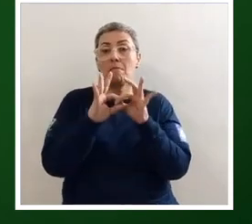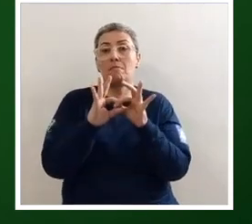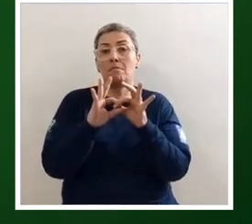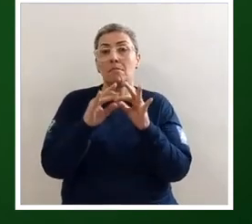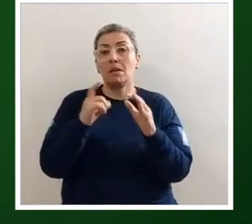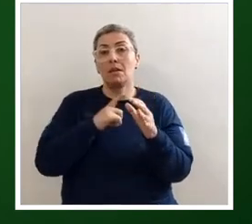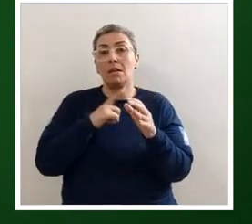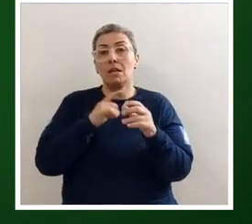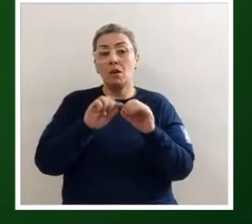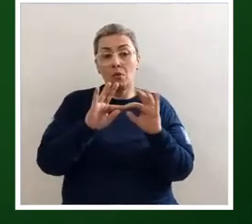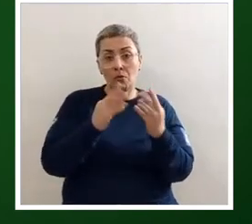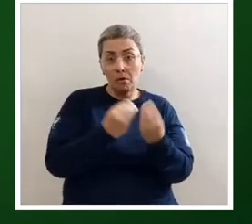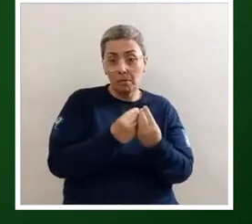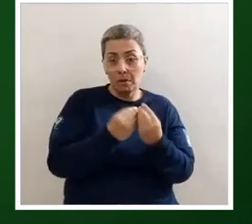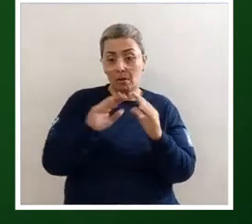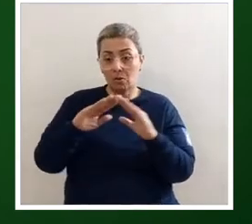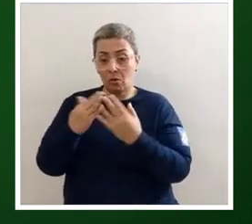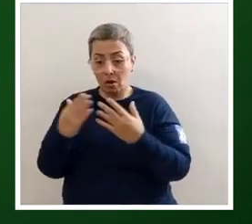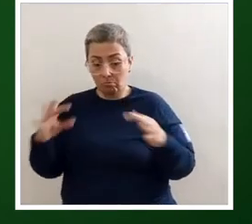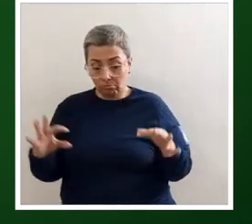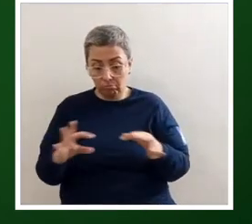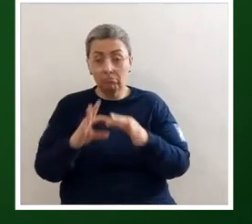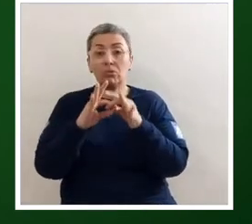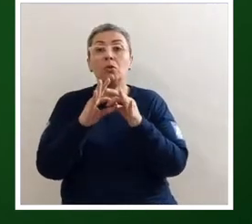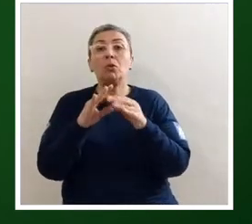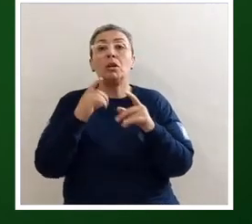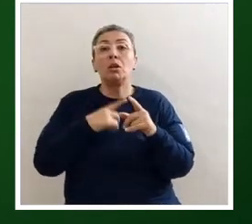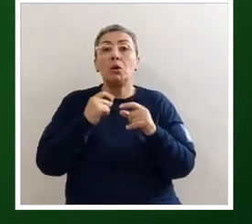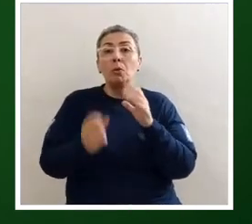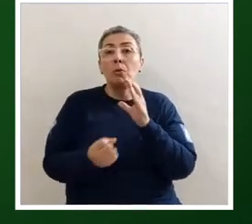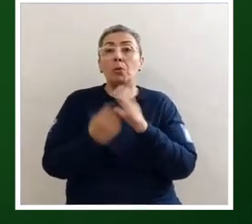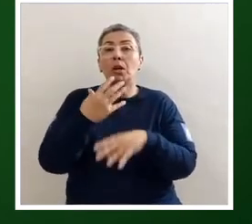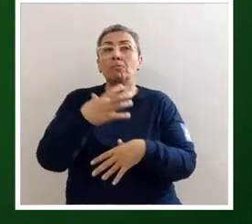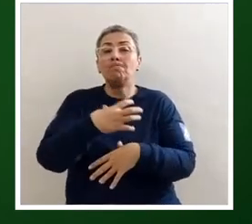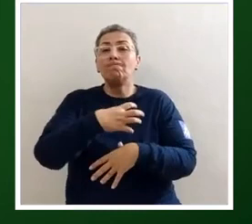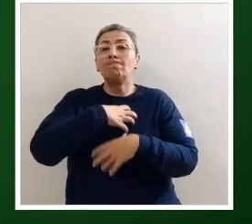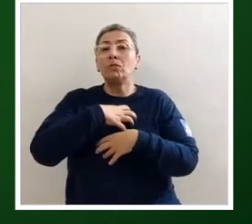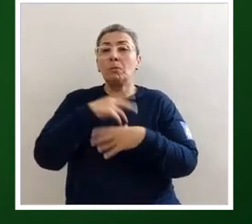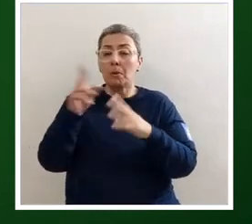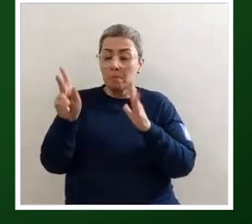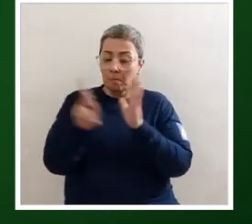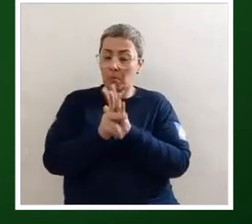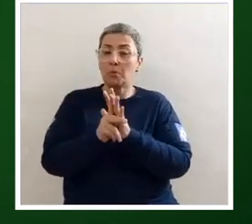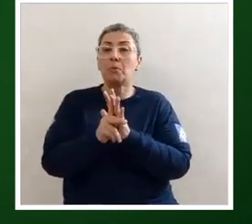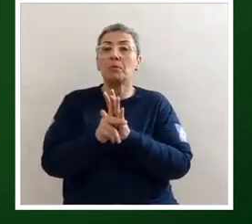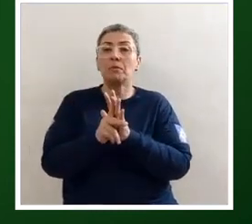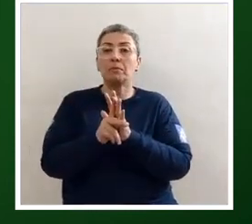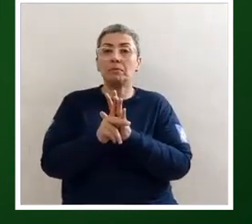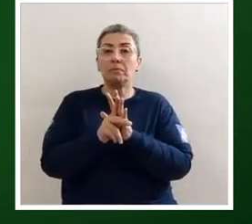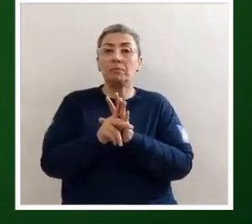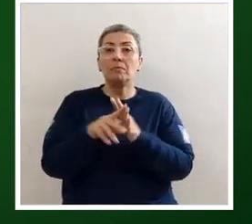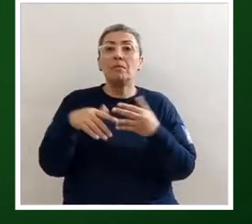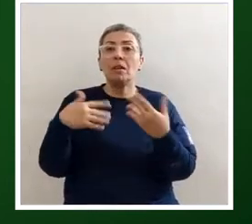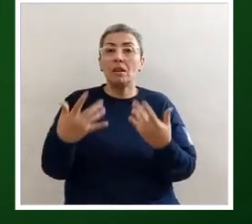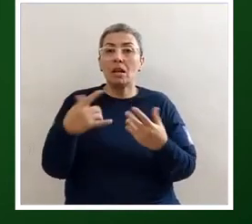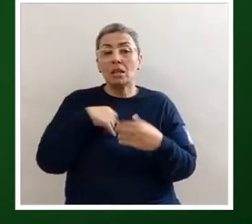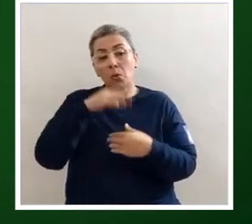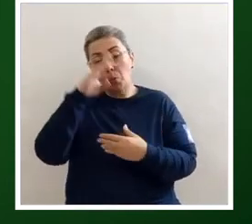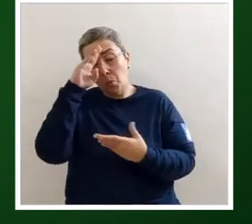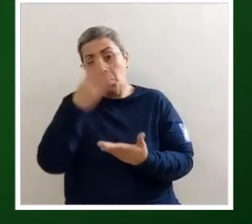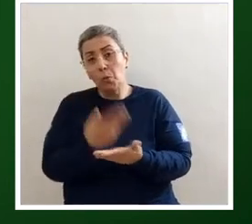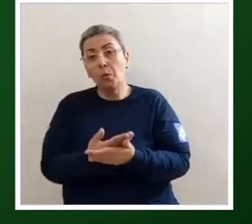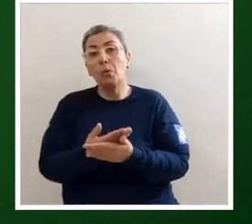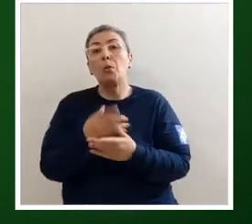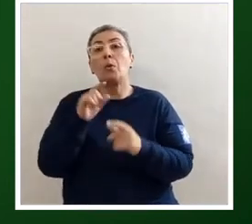entre a família e a escola a gente cria o sentimento de pertencimento a confiança